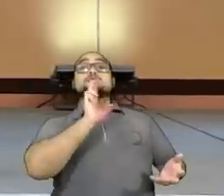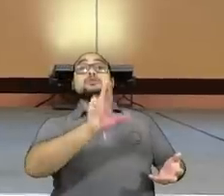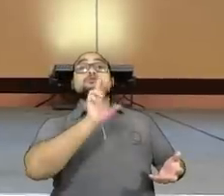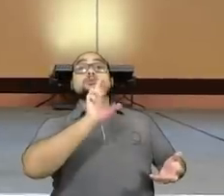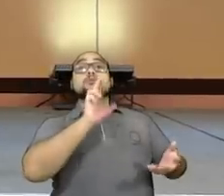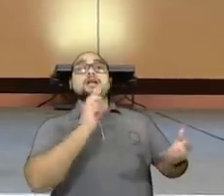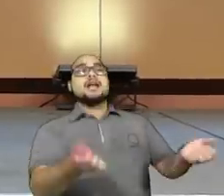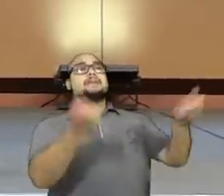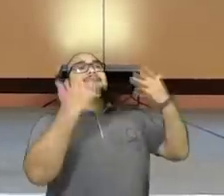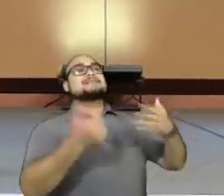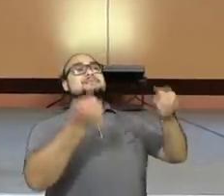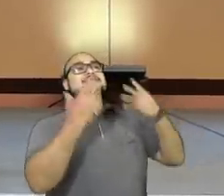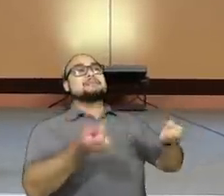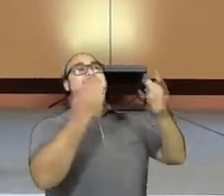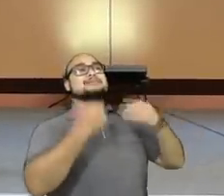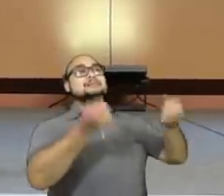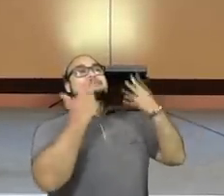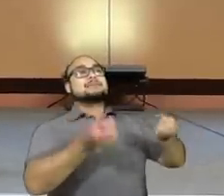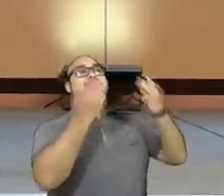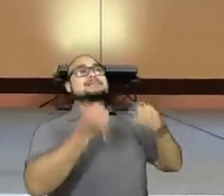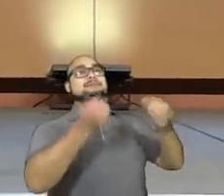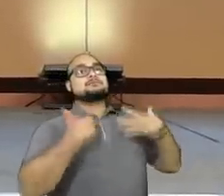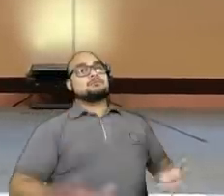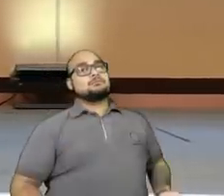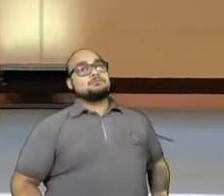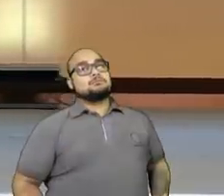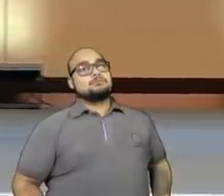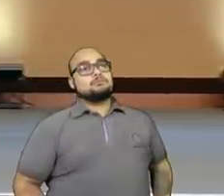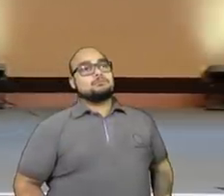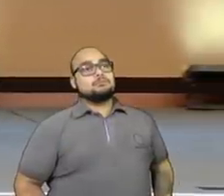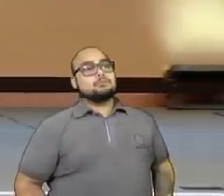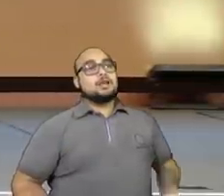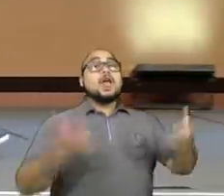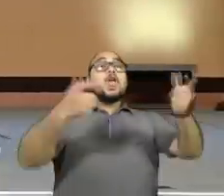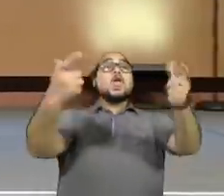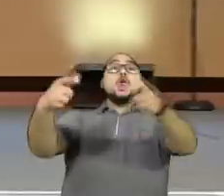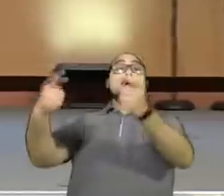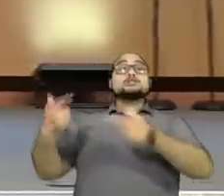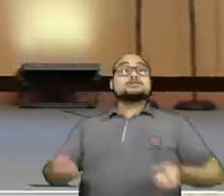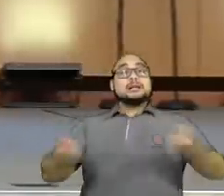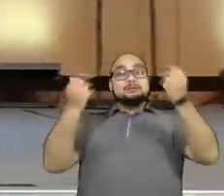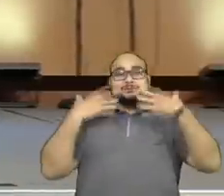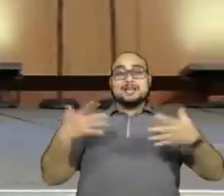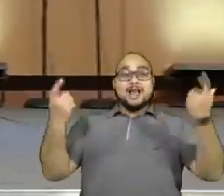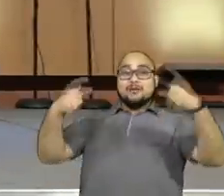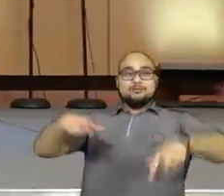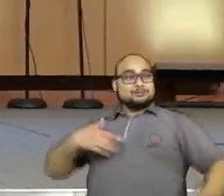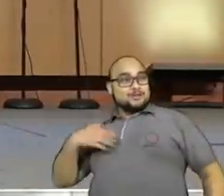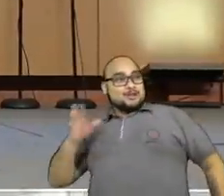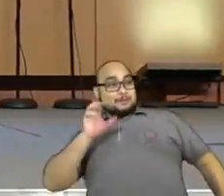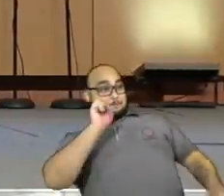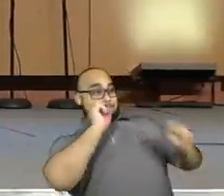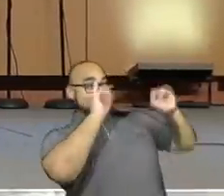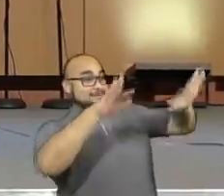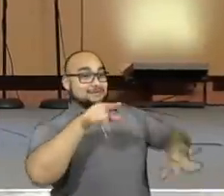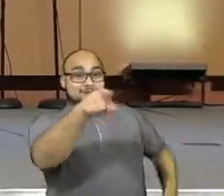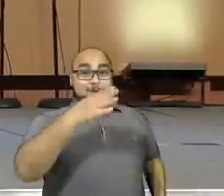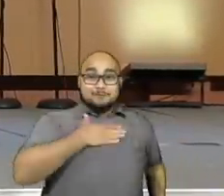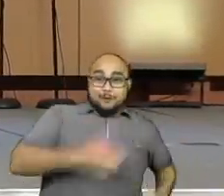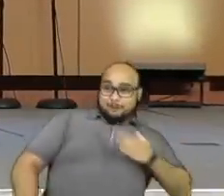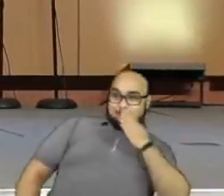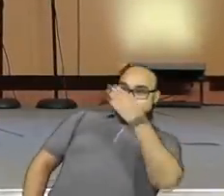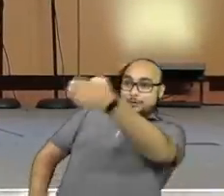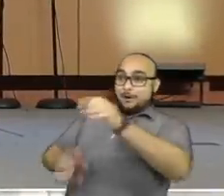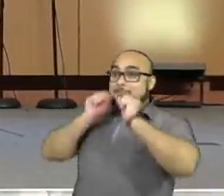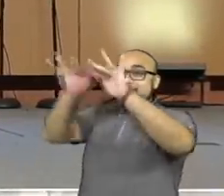benção, é benção. Eu quero a benção. Onde é que está a benção aí? Eu quero. Onde é que tem a benção? Ali eu vou lá. Agora eu quero. Não. Tem condição,